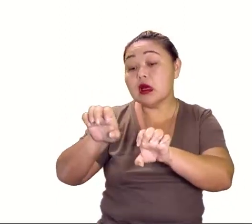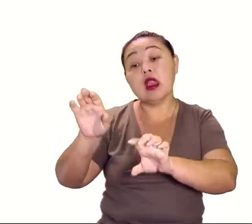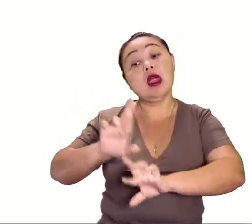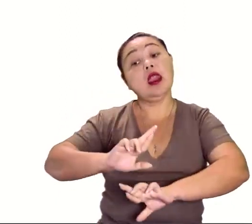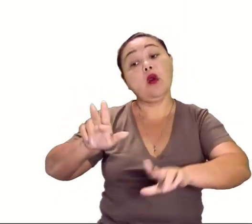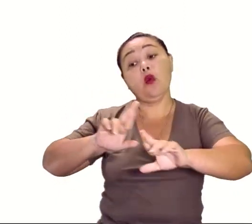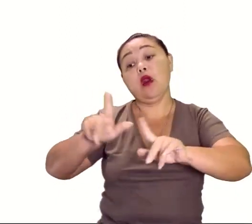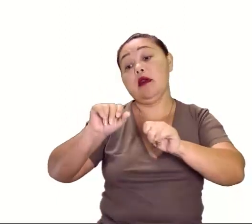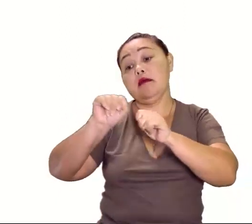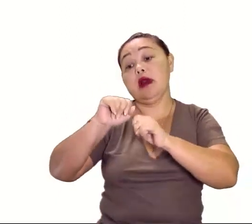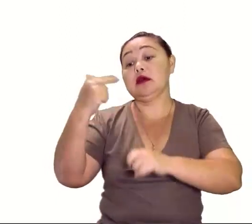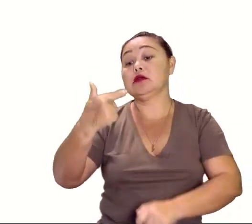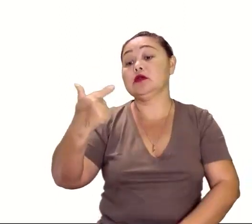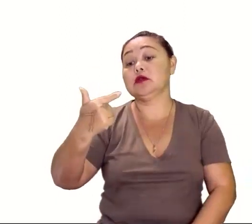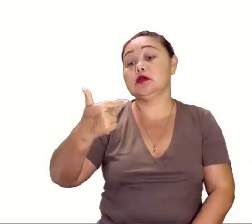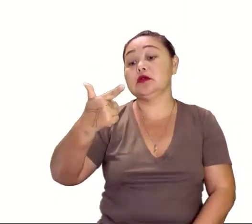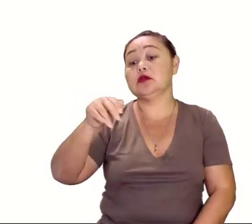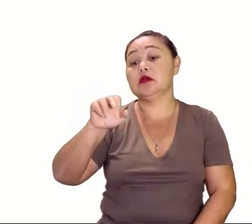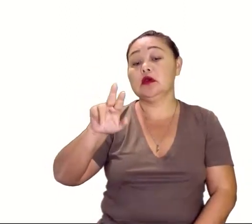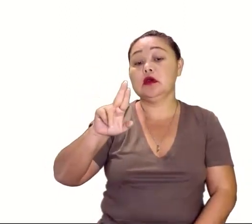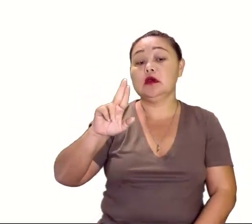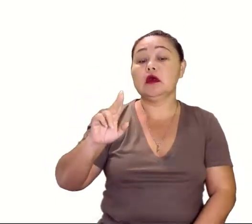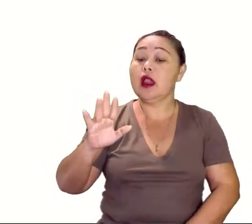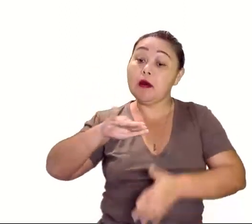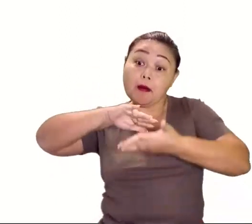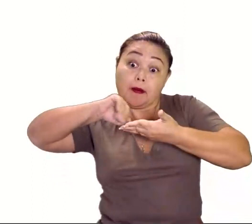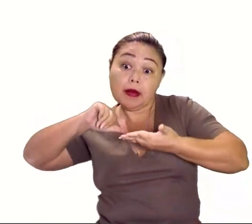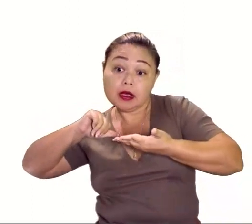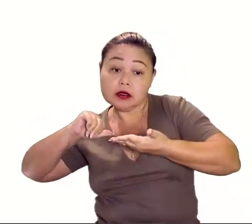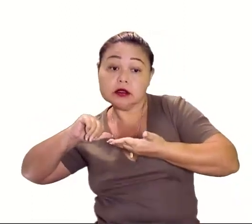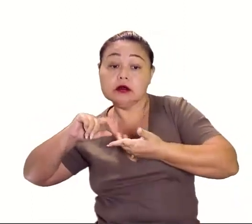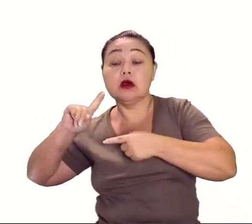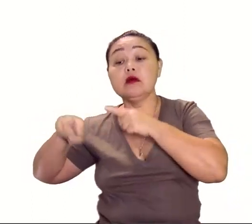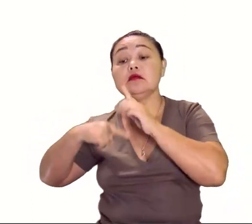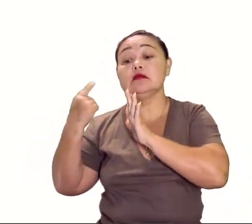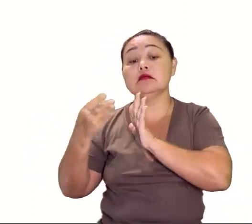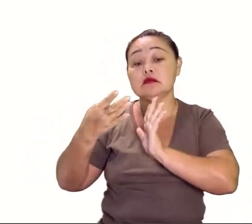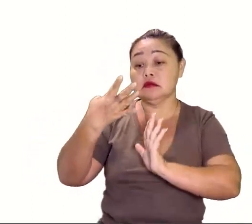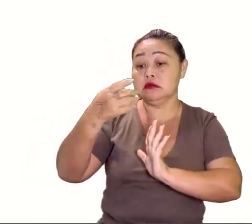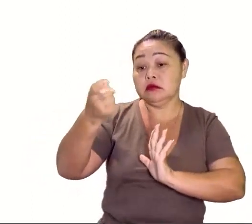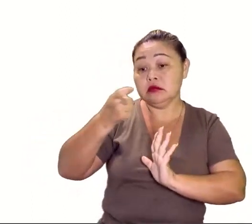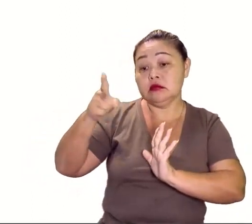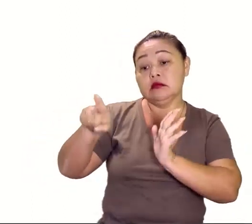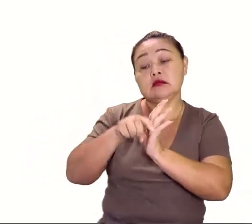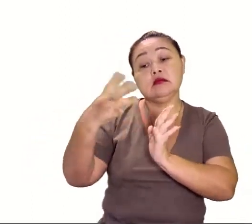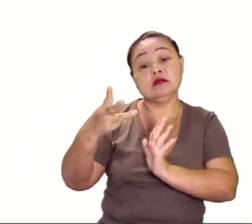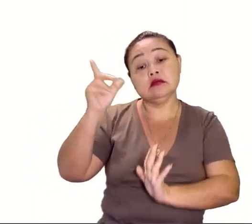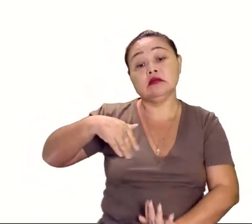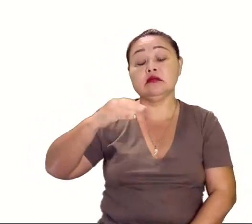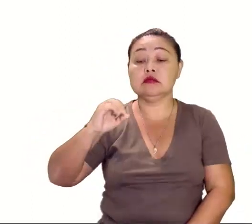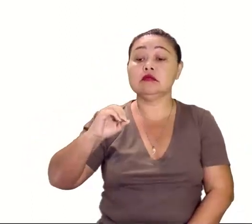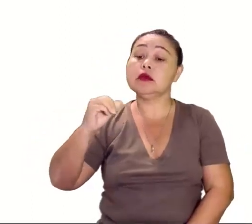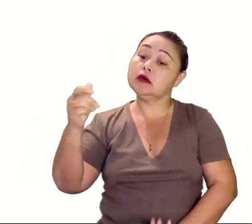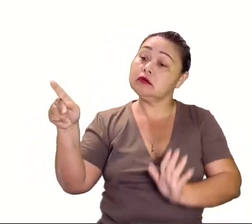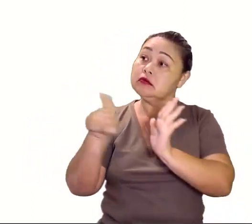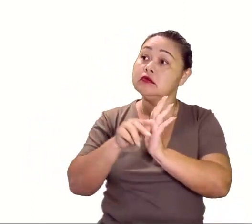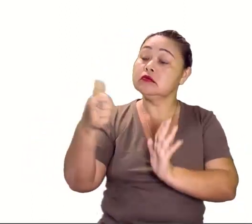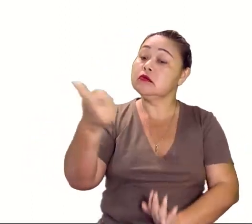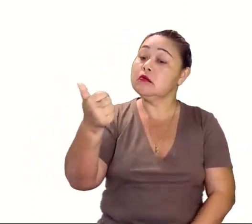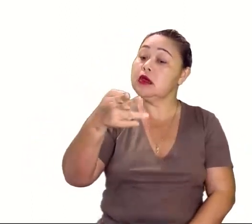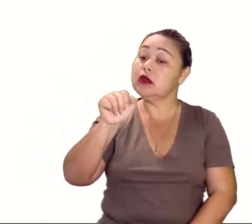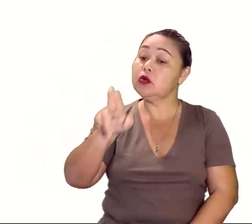ela perde essa parte do segundo grau. E aí ela fica só 4x menos 3 igual a 0 do primeiro, né? Do primeiro